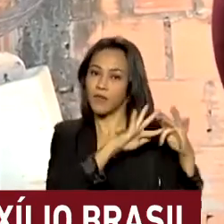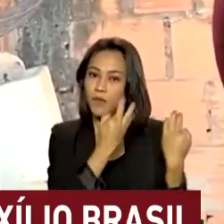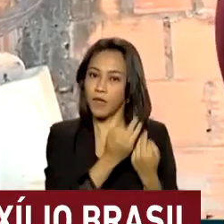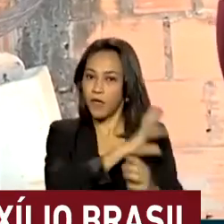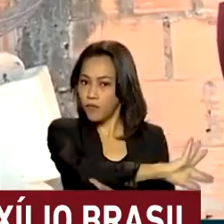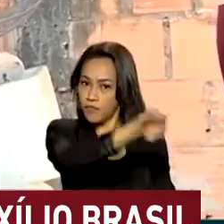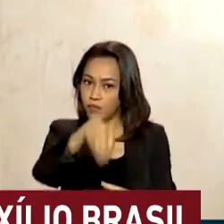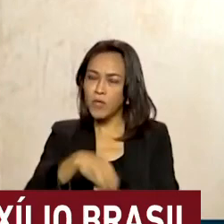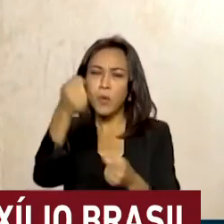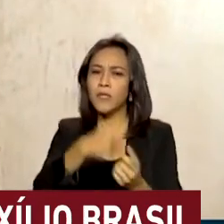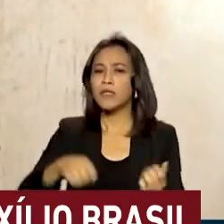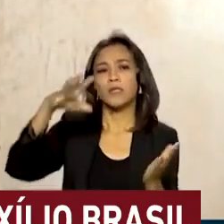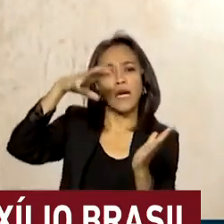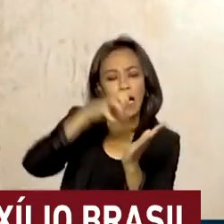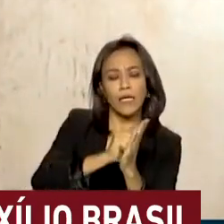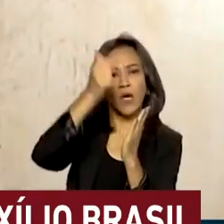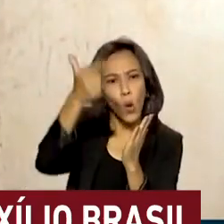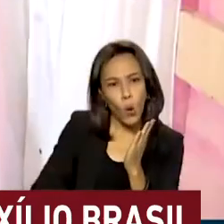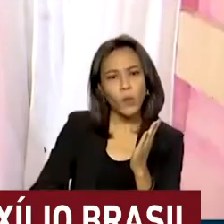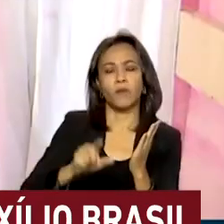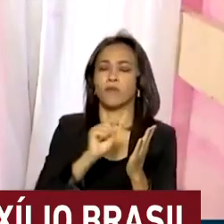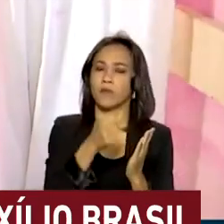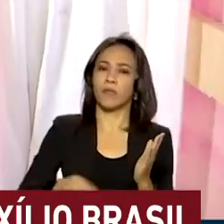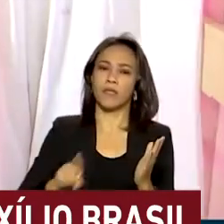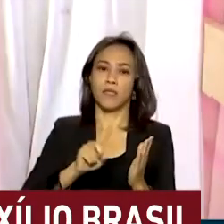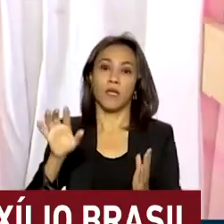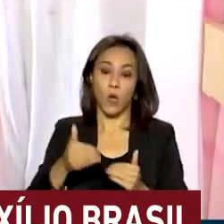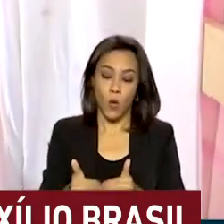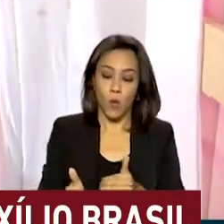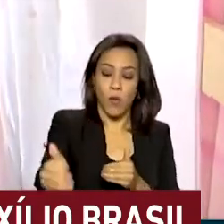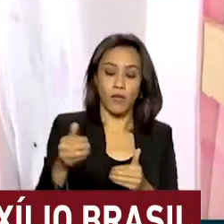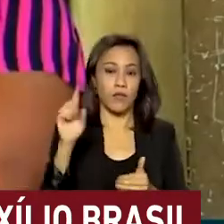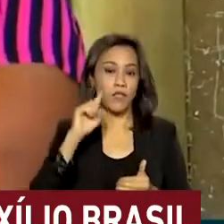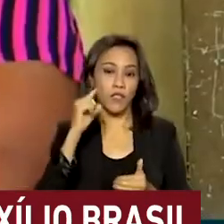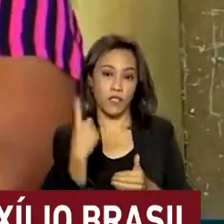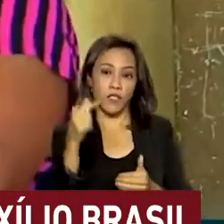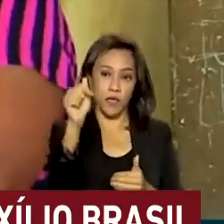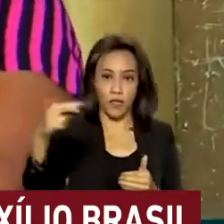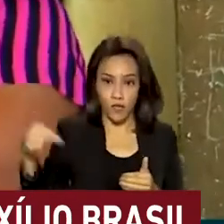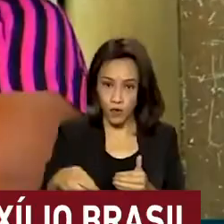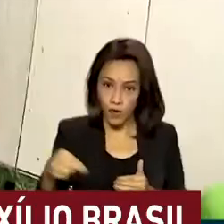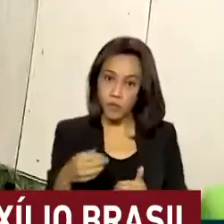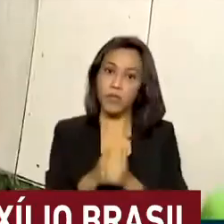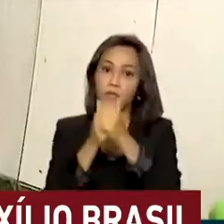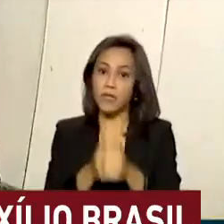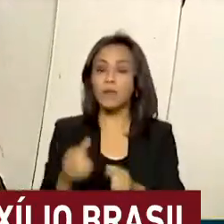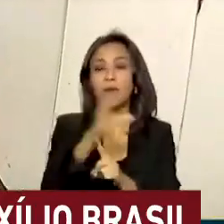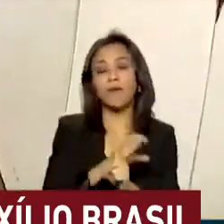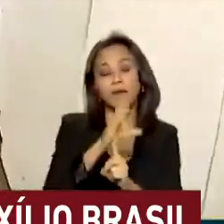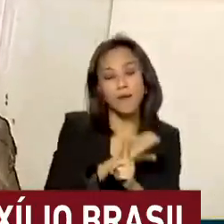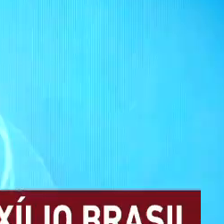mas o presidente Jair bolsonaro se comprometeu a fazer o repasse de pelo menos r$ 400 até o fim do ano